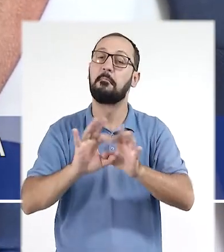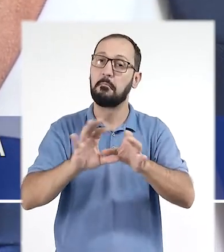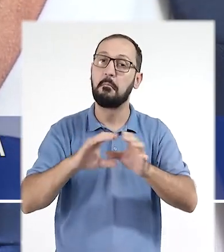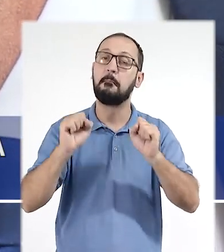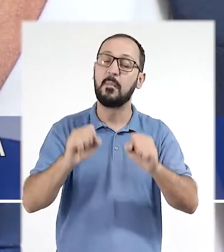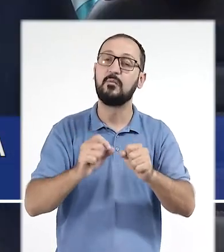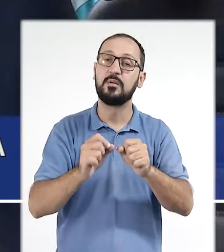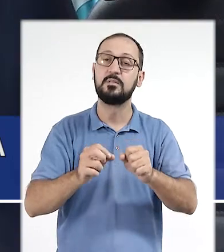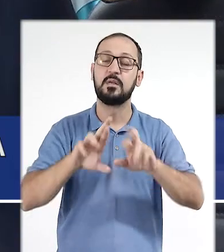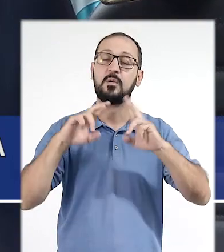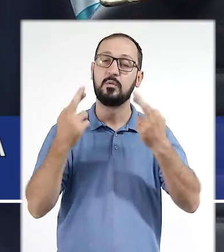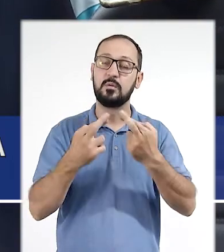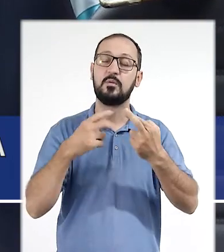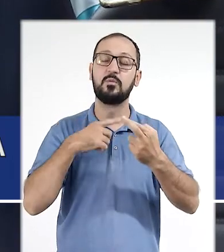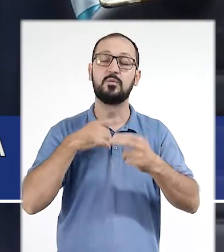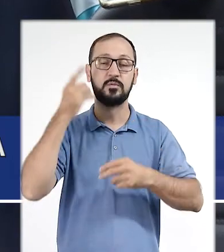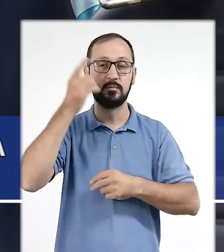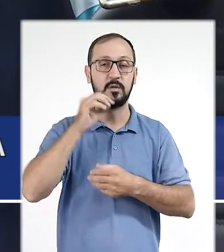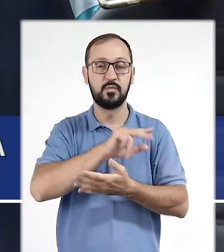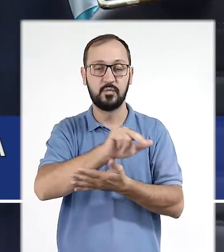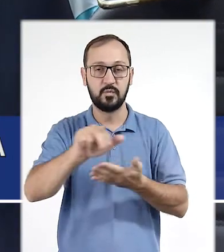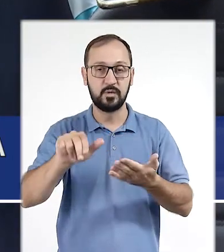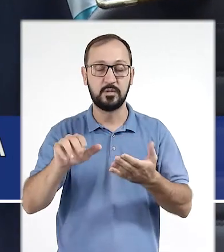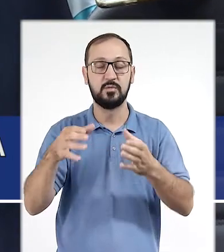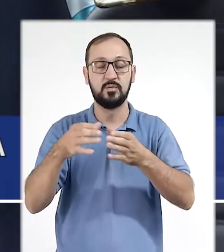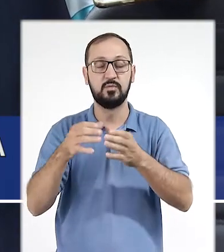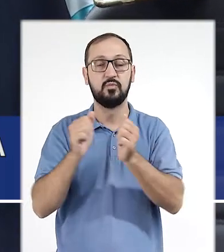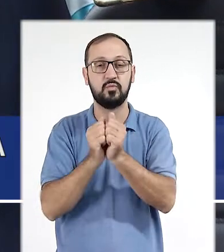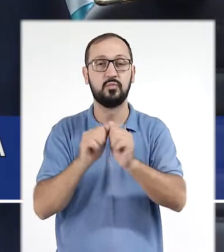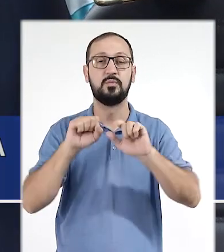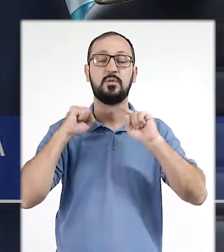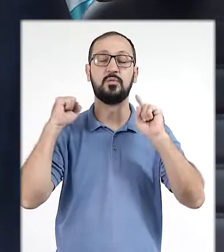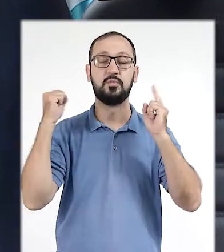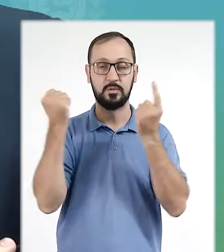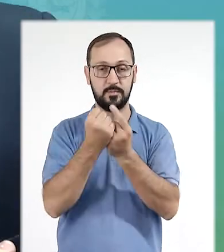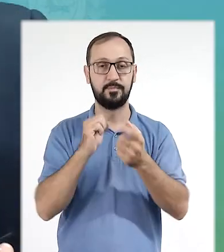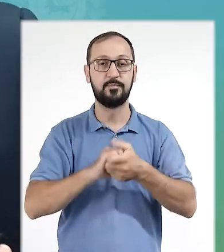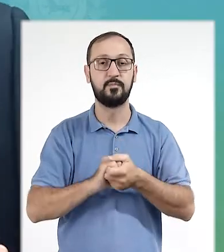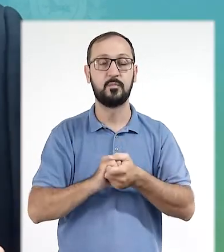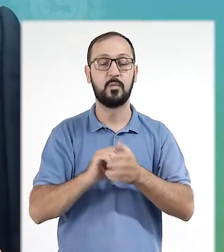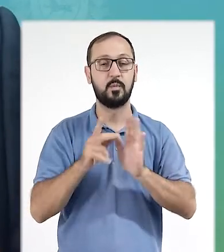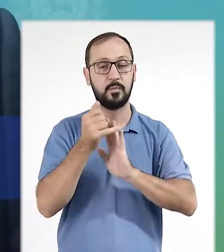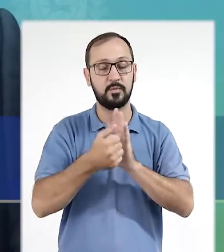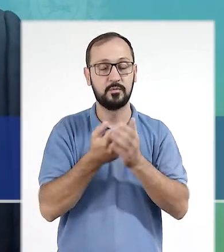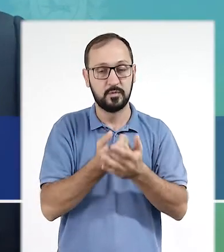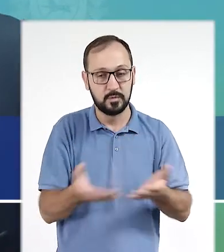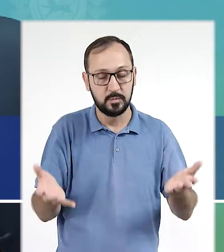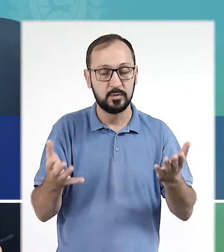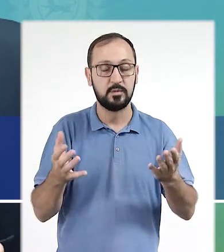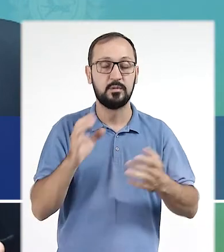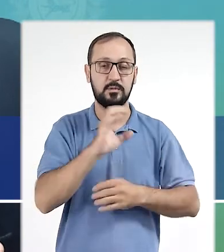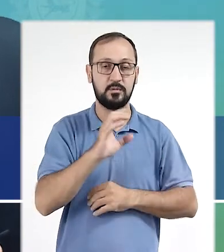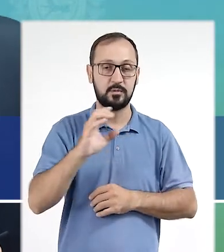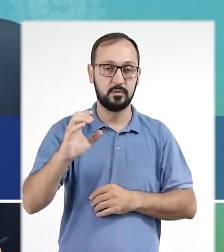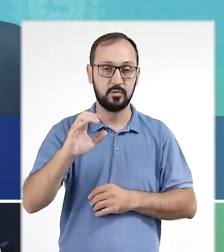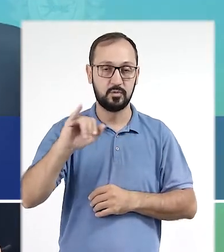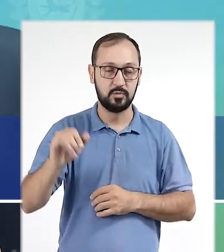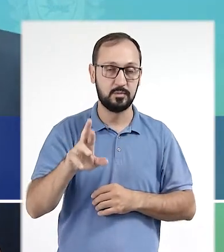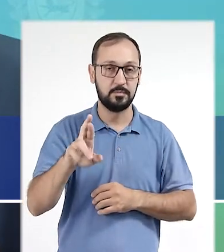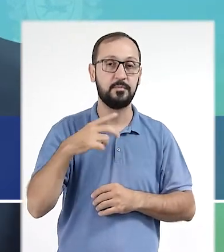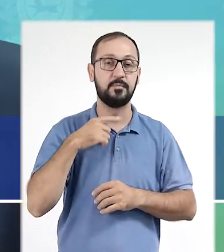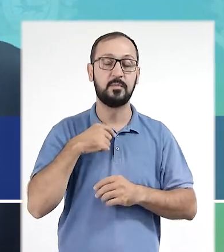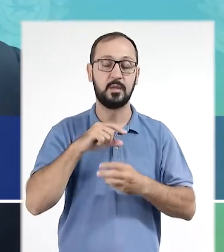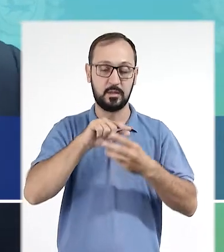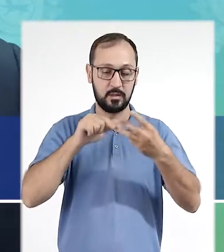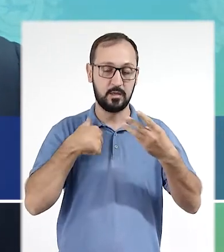e há previsão de reunião entre os deputados e diferentes setores da sociedade. O projeto foi distribuído na CCJ,